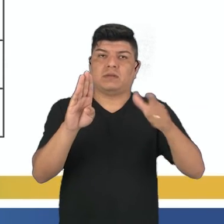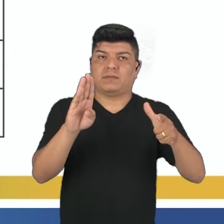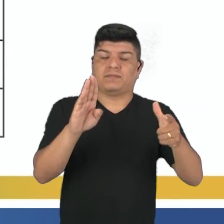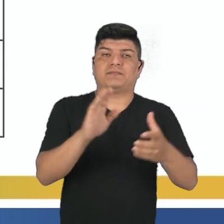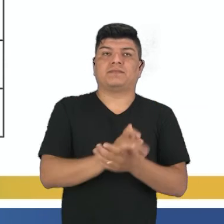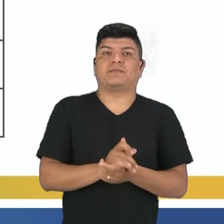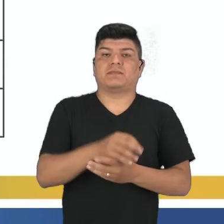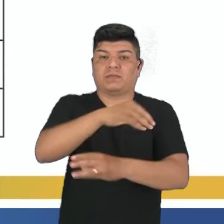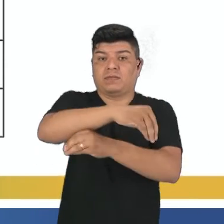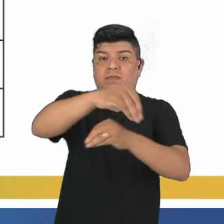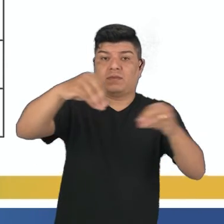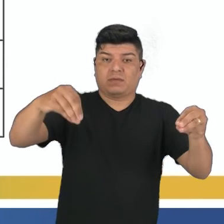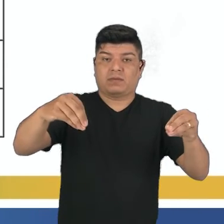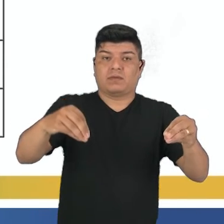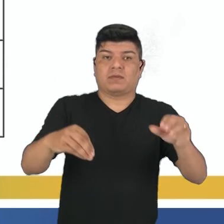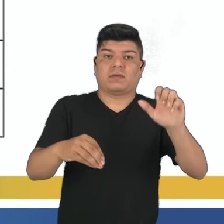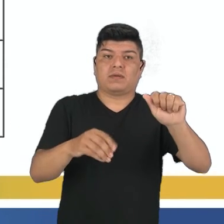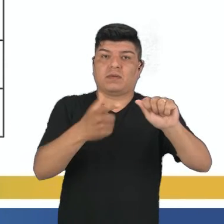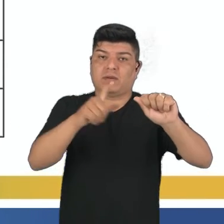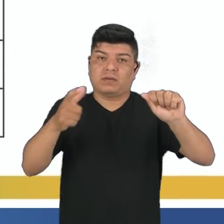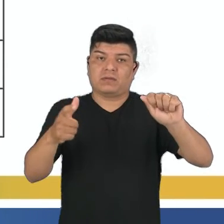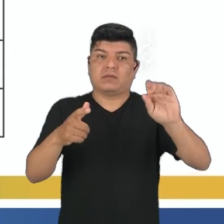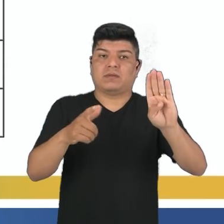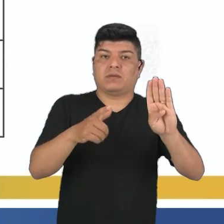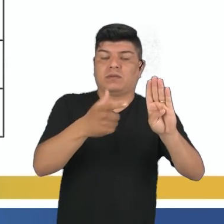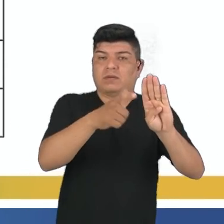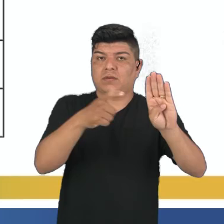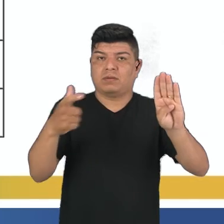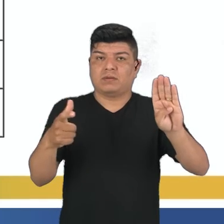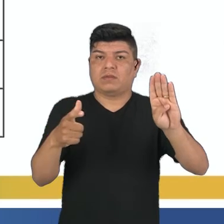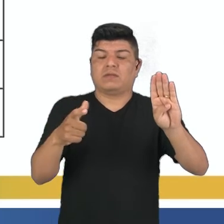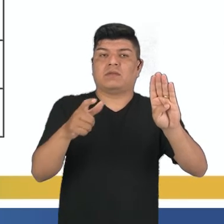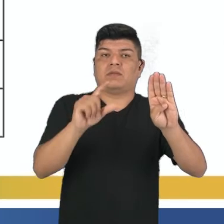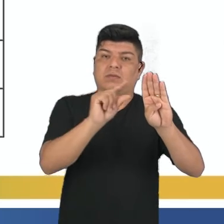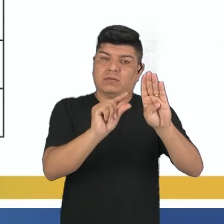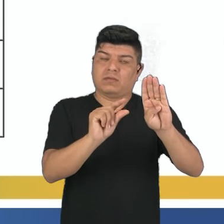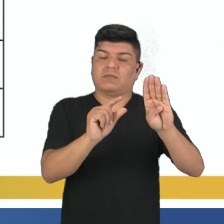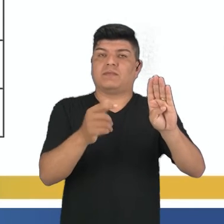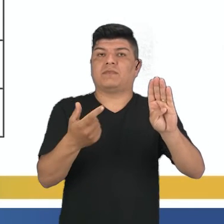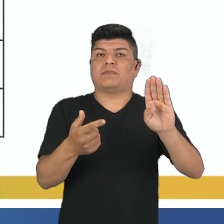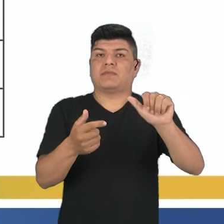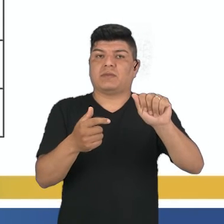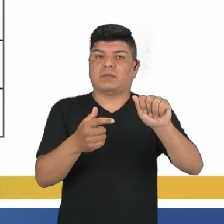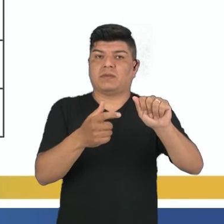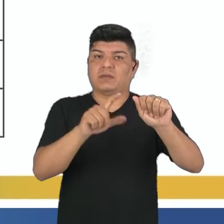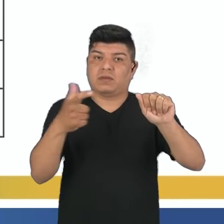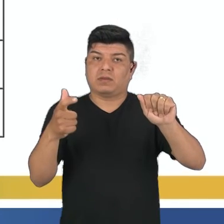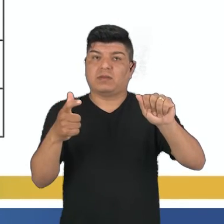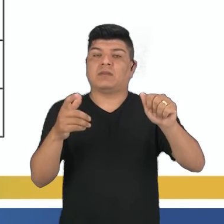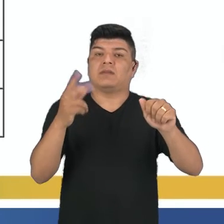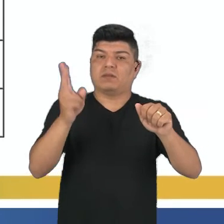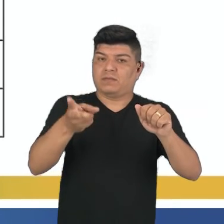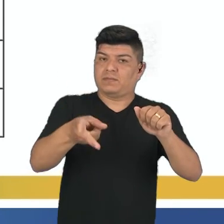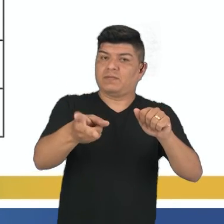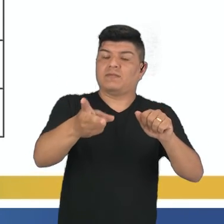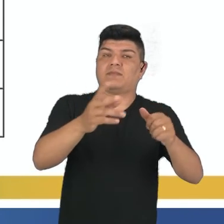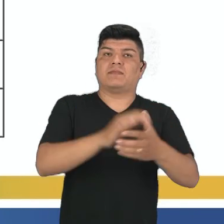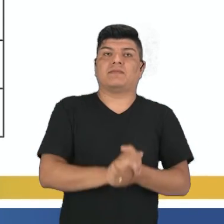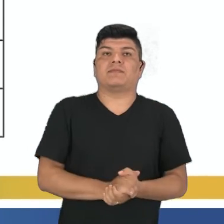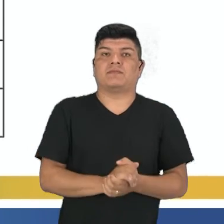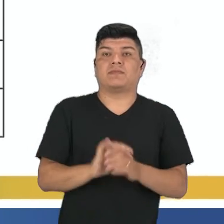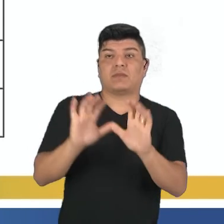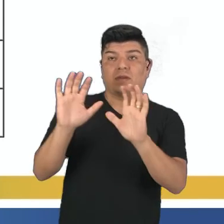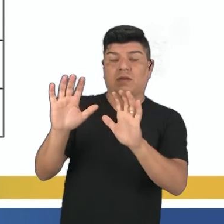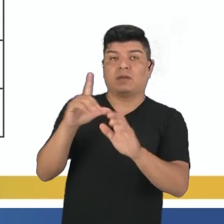gente cruza Azão, Bzão com Azão, Bzão, Azão, Bzinho com Azão, Bzinho e assim sucessivamente.